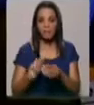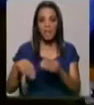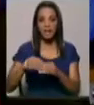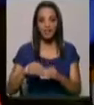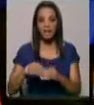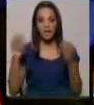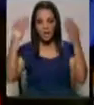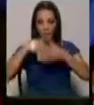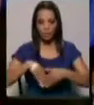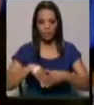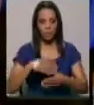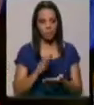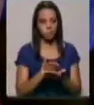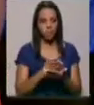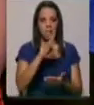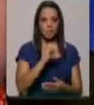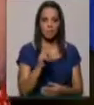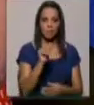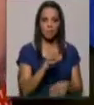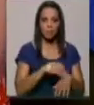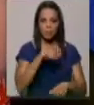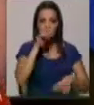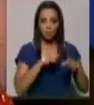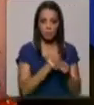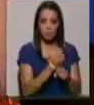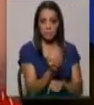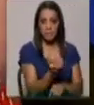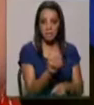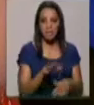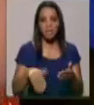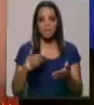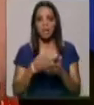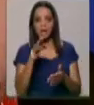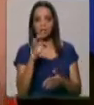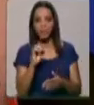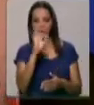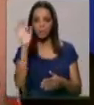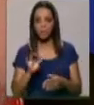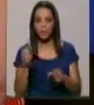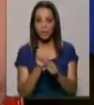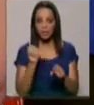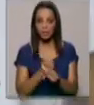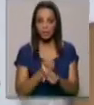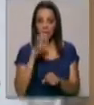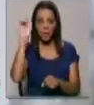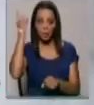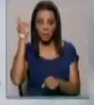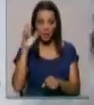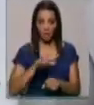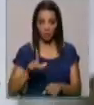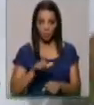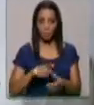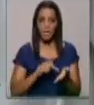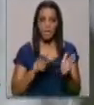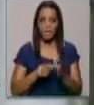média, faziam 10 por mês devido à falta de pessoal. Asseguravam, assim, cerca de 40% do serviço de ambulâncias do INEM em Lisboa. Os técnicos